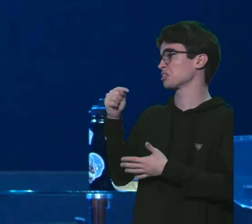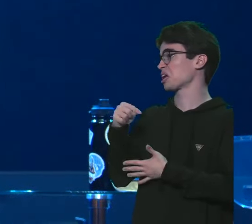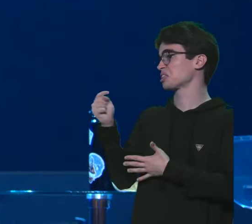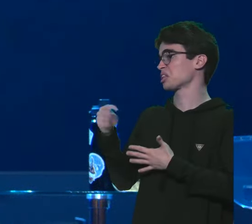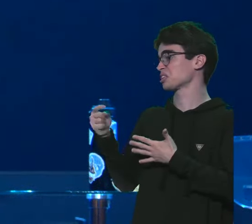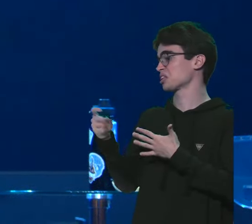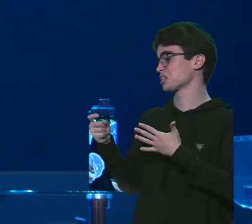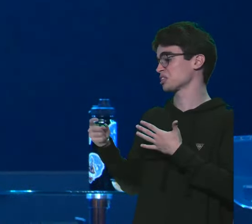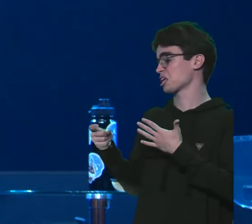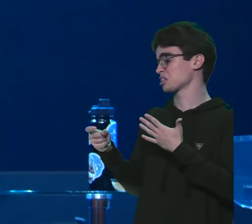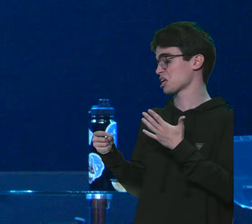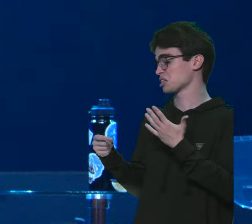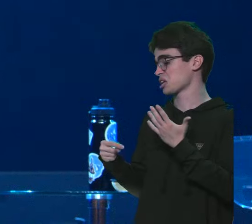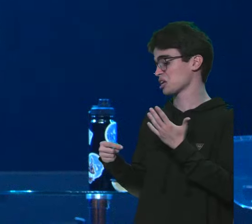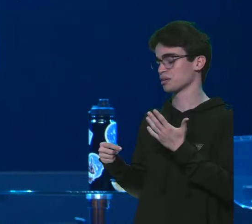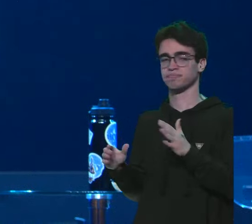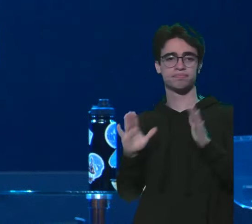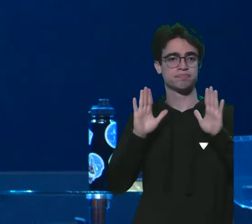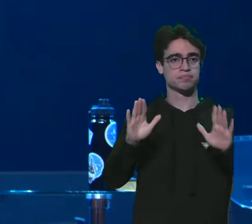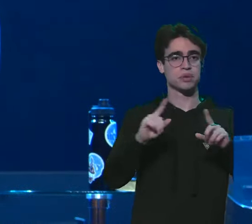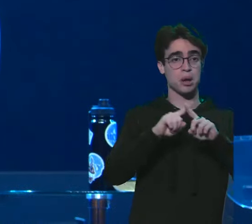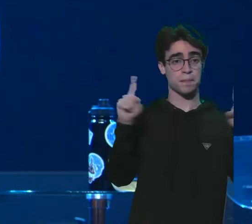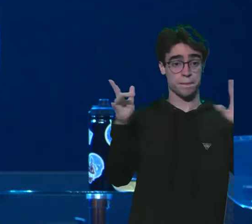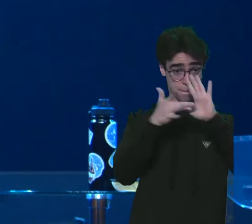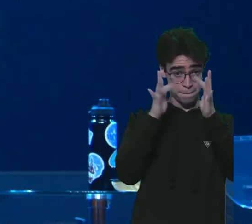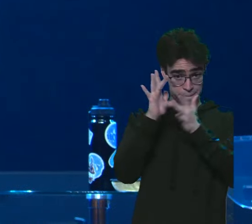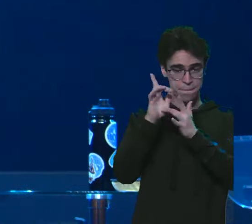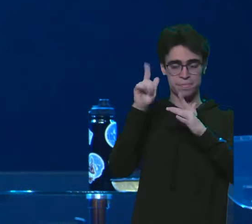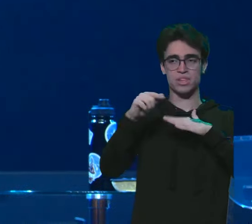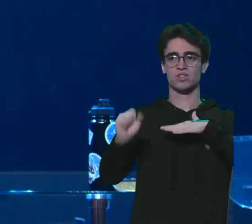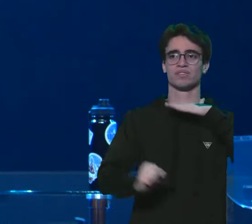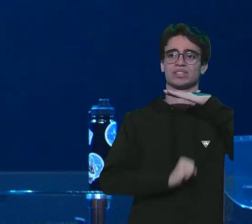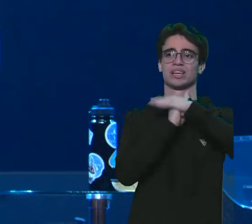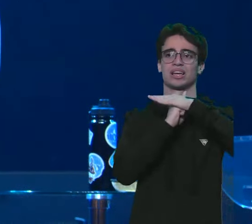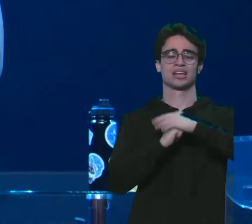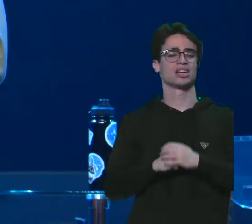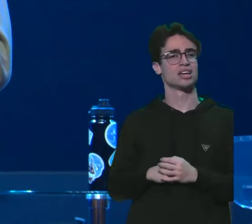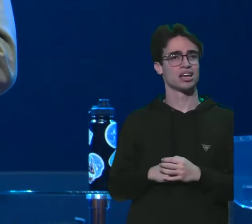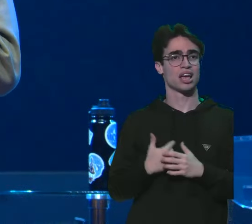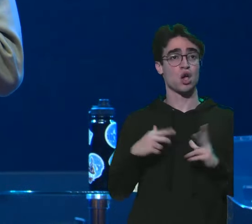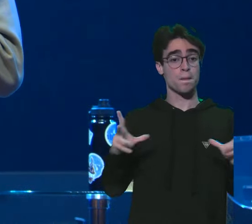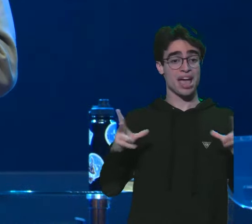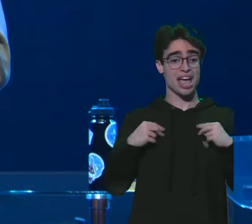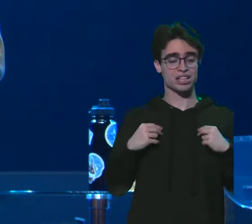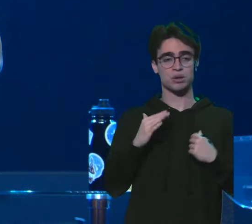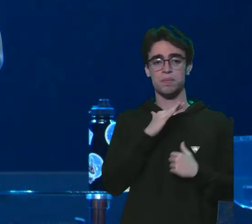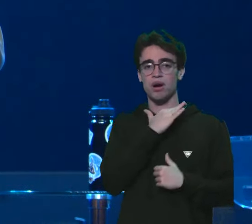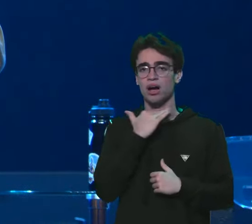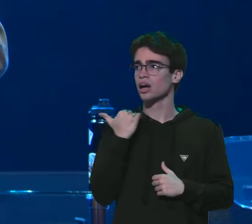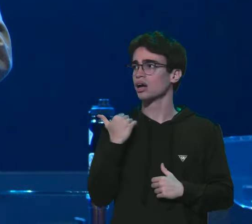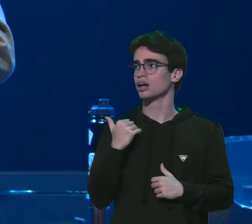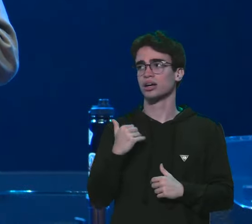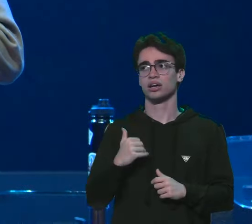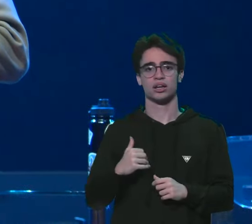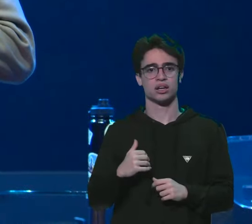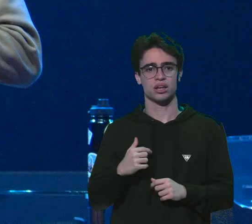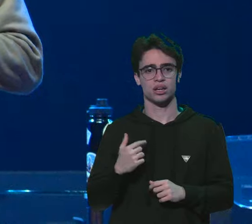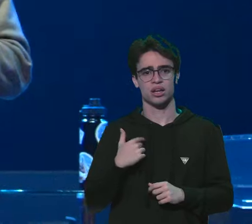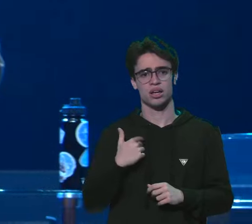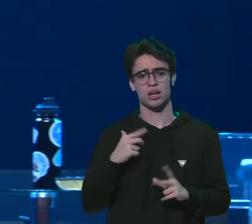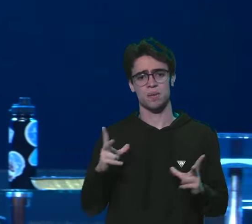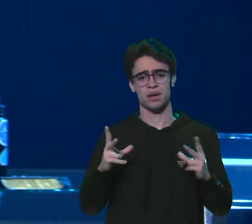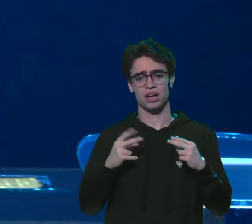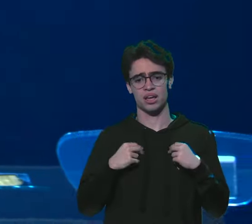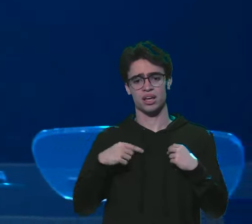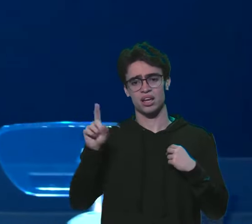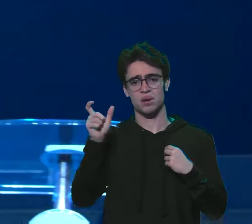Jesus é suficiente. Eu e você merecíamos morrer, a gente merecia ir para o inferno. E